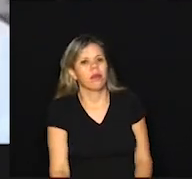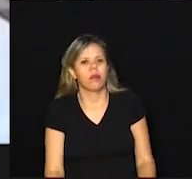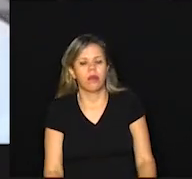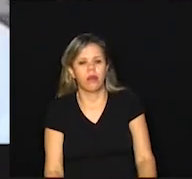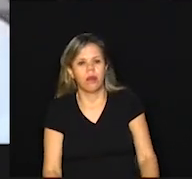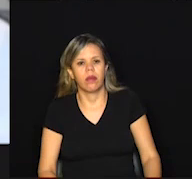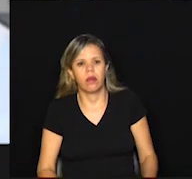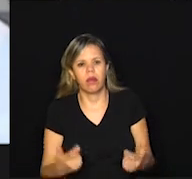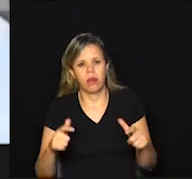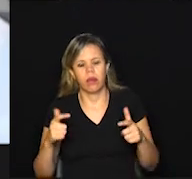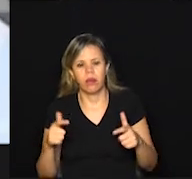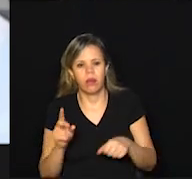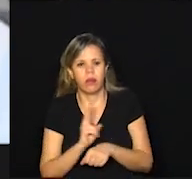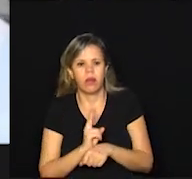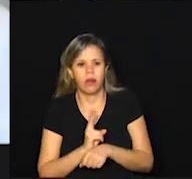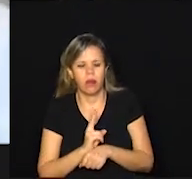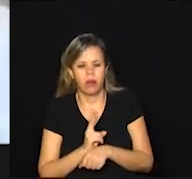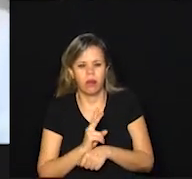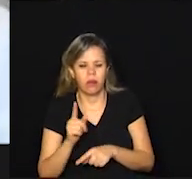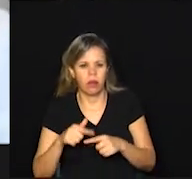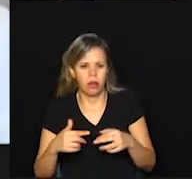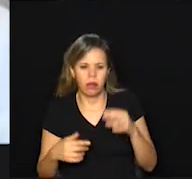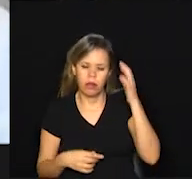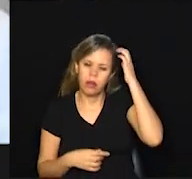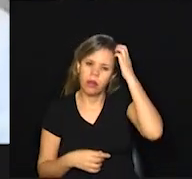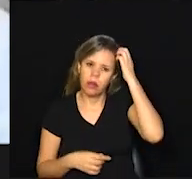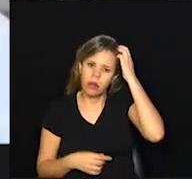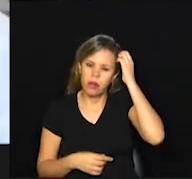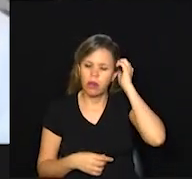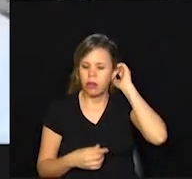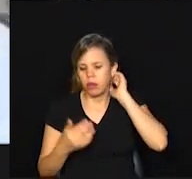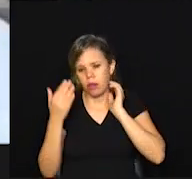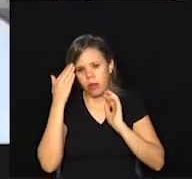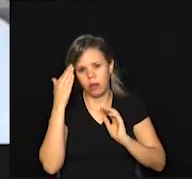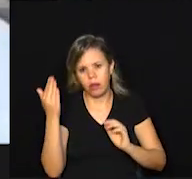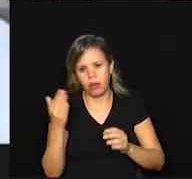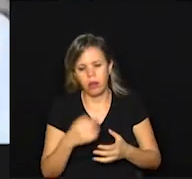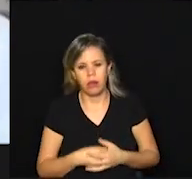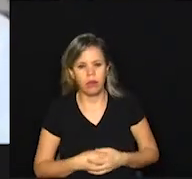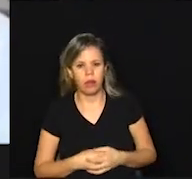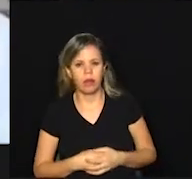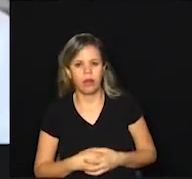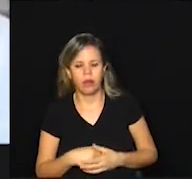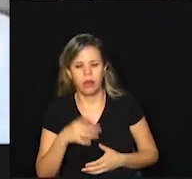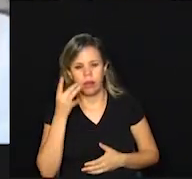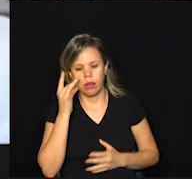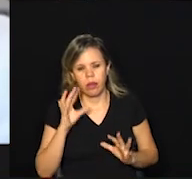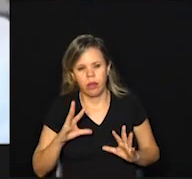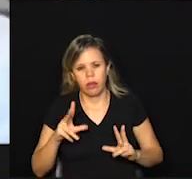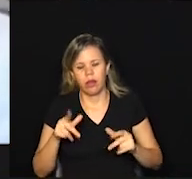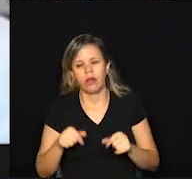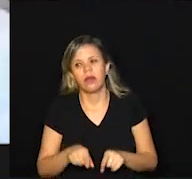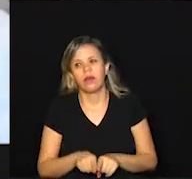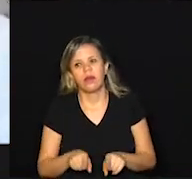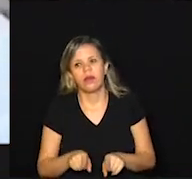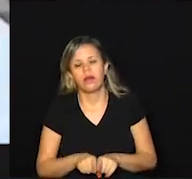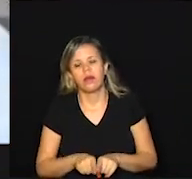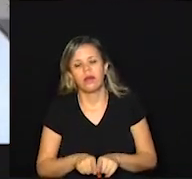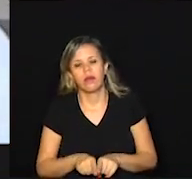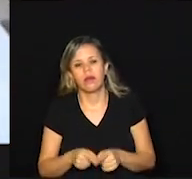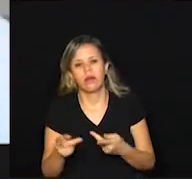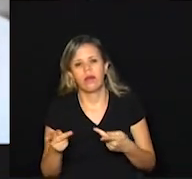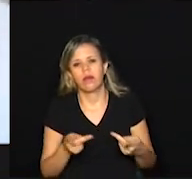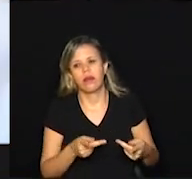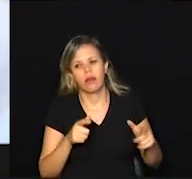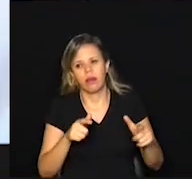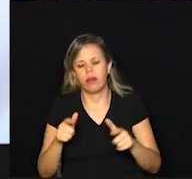a gente precisa da centralidade material e o material dela que agradeceu a presença de todos os agradeceu ao convite estado